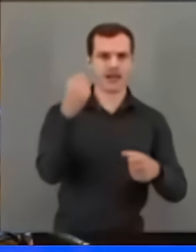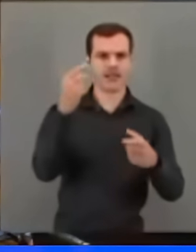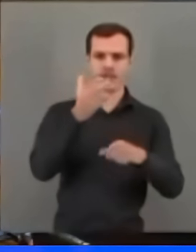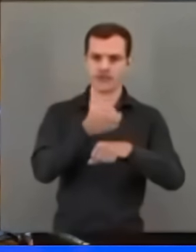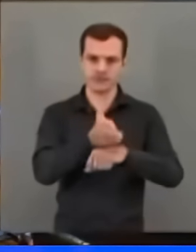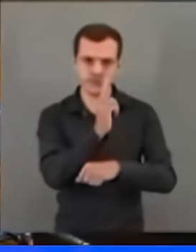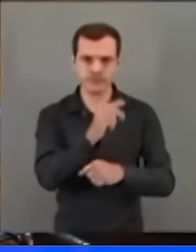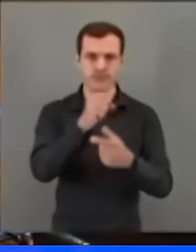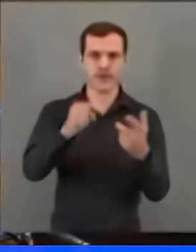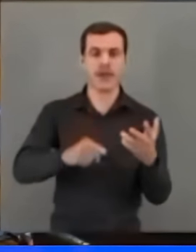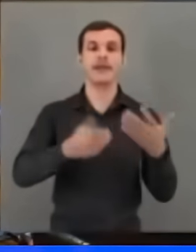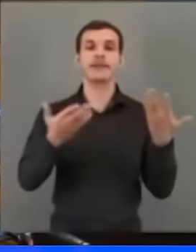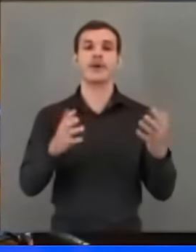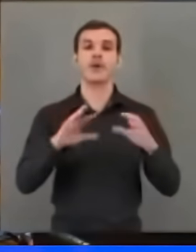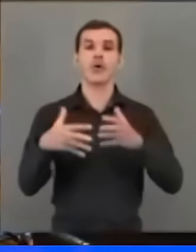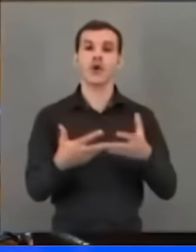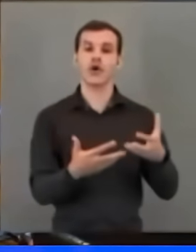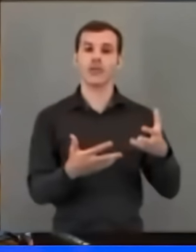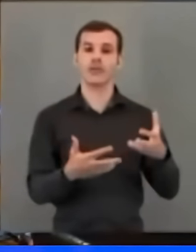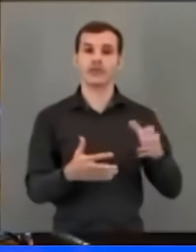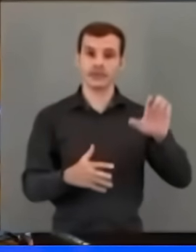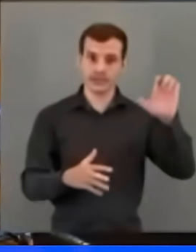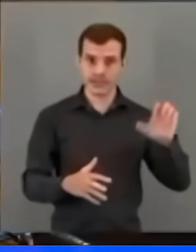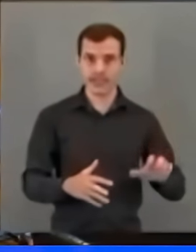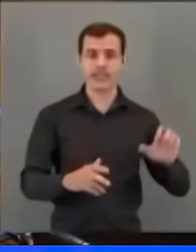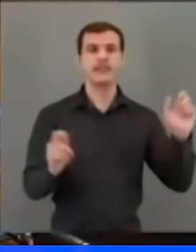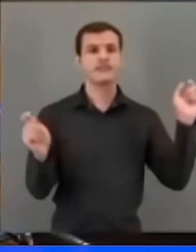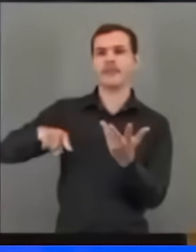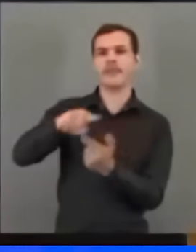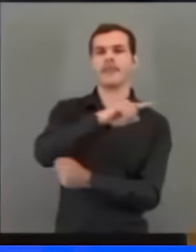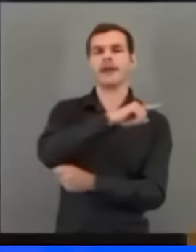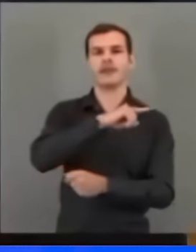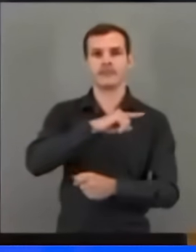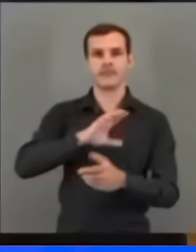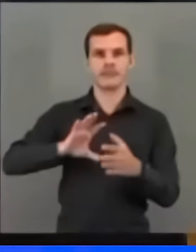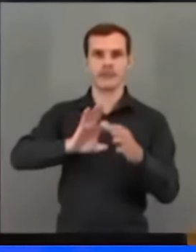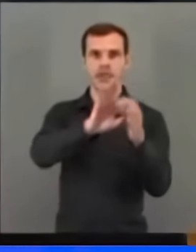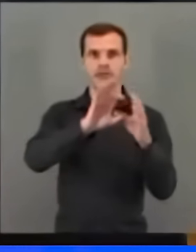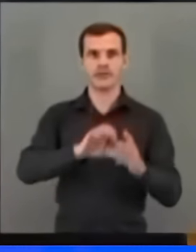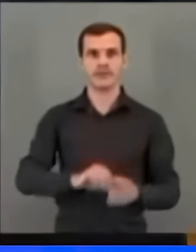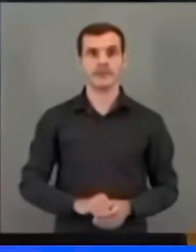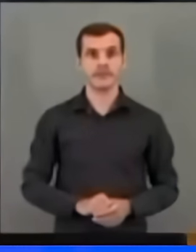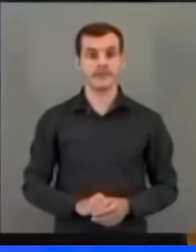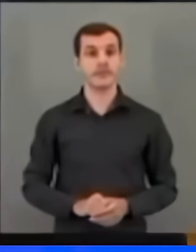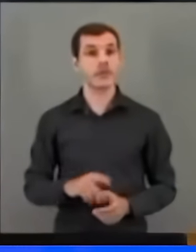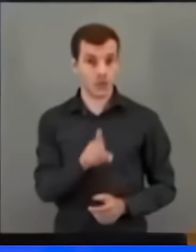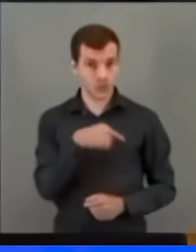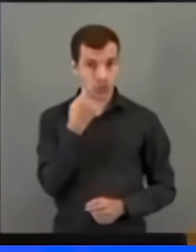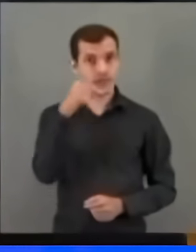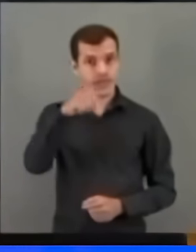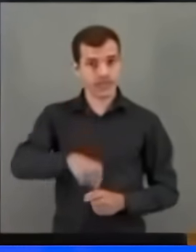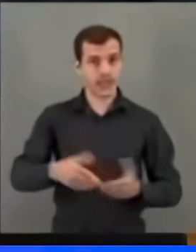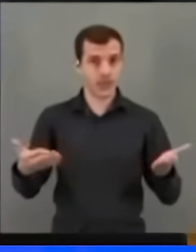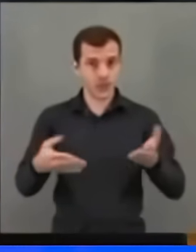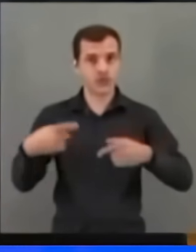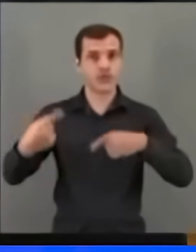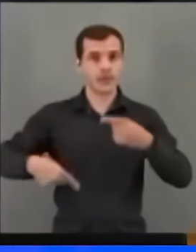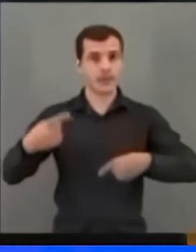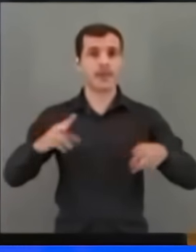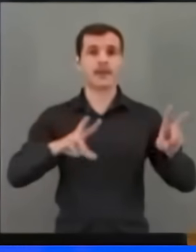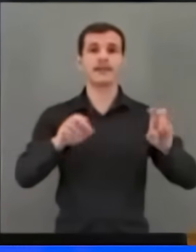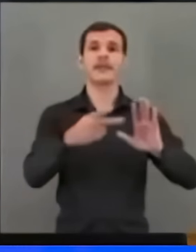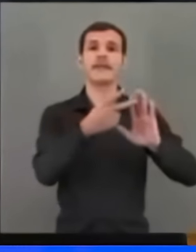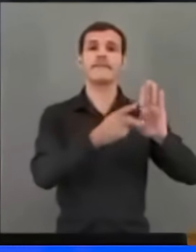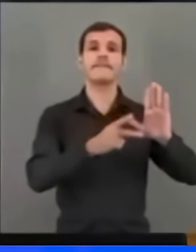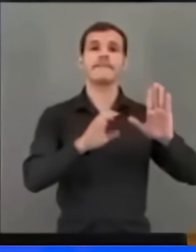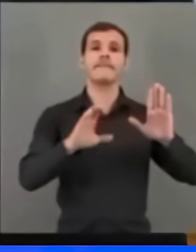defender os seus próprios direitos ou de denunciar abusos de autoridade. Não é à toa que nós estamos discutindo essa PEC aqui hoje, presidente.